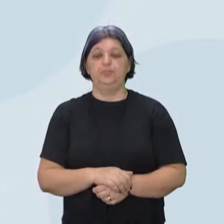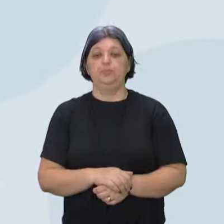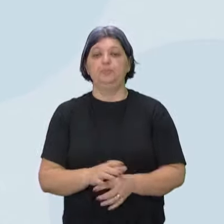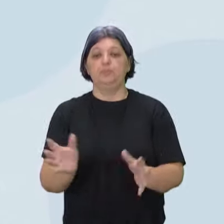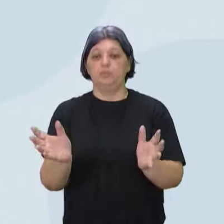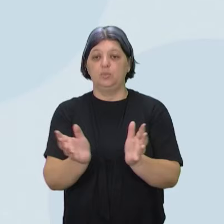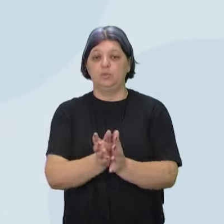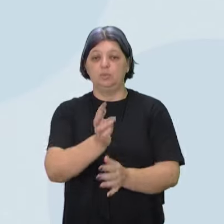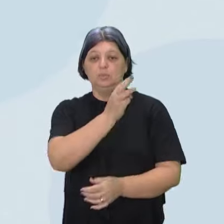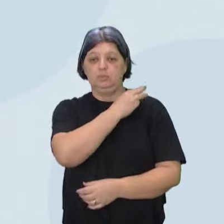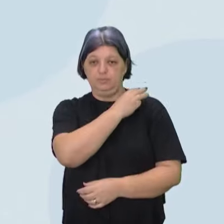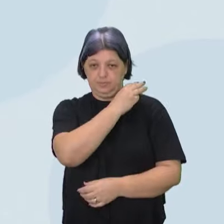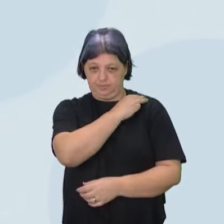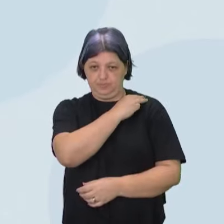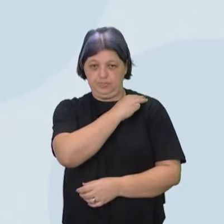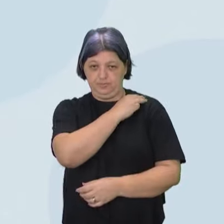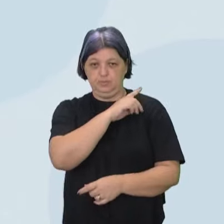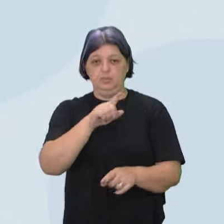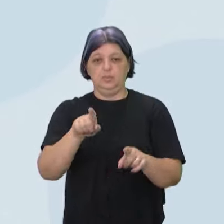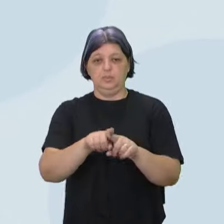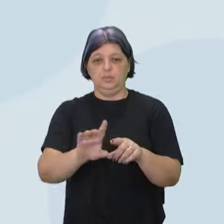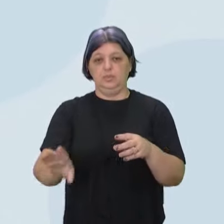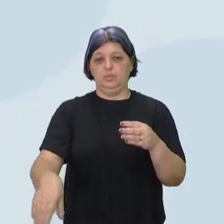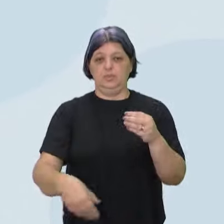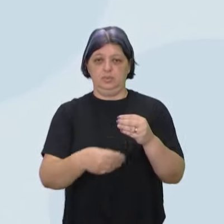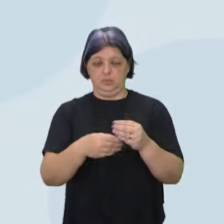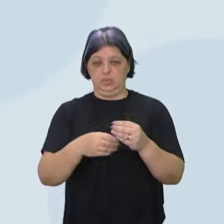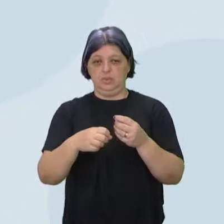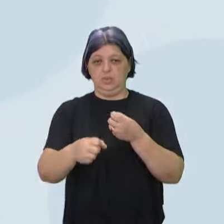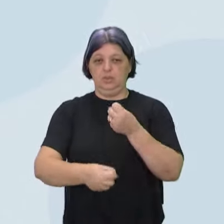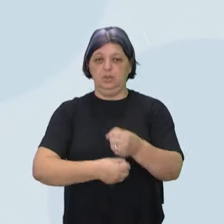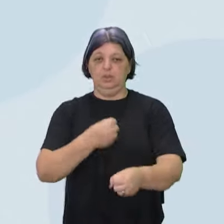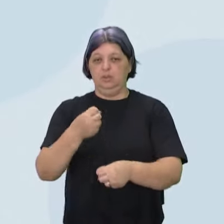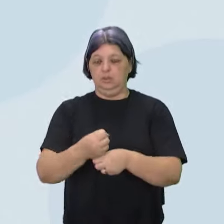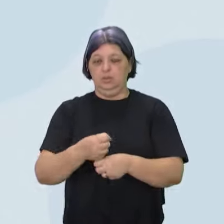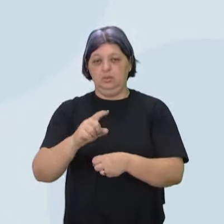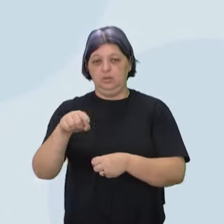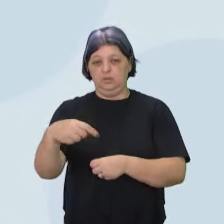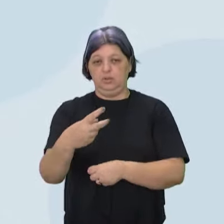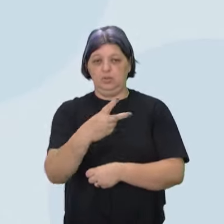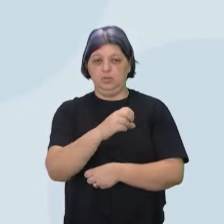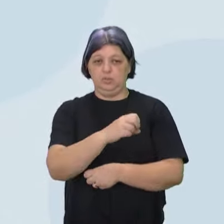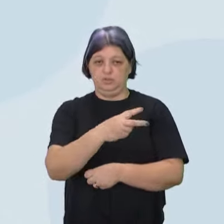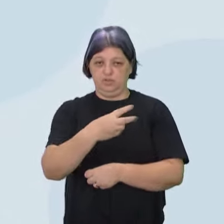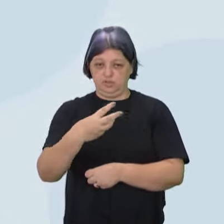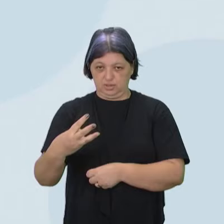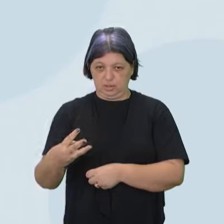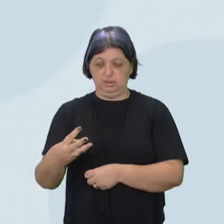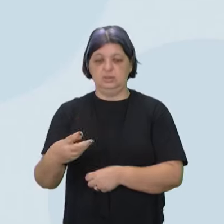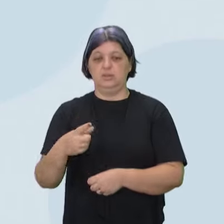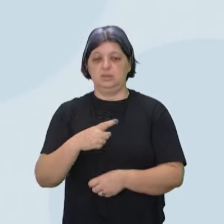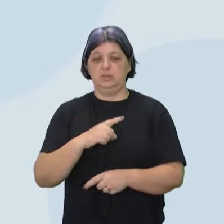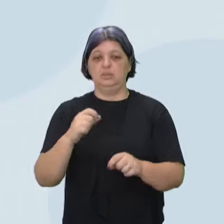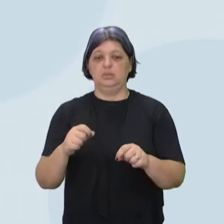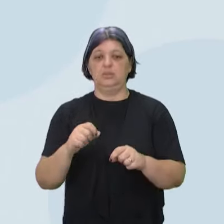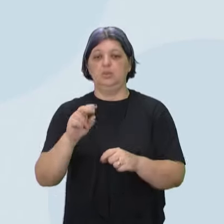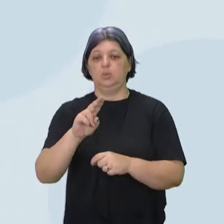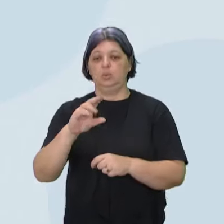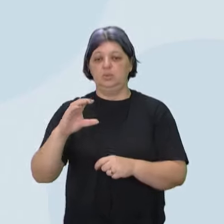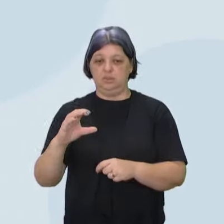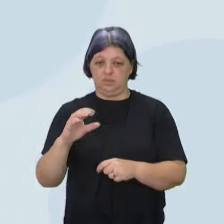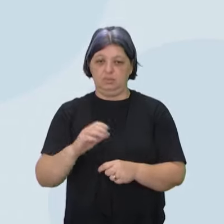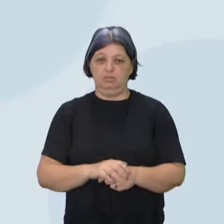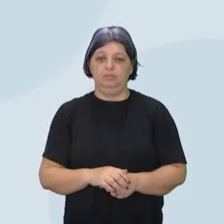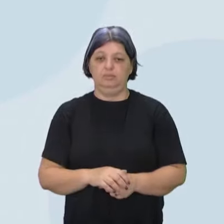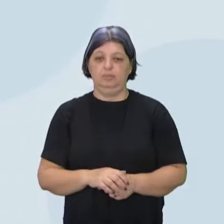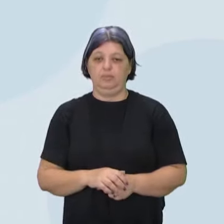ensino médio, que a gente vai implementar aí o ano que vem, 2023, a gente tem aí mais unidades curriculares. São 2